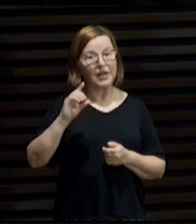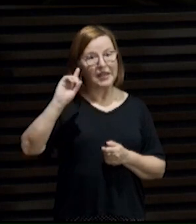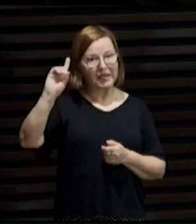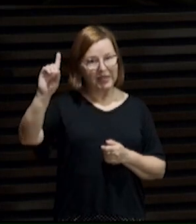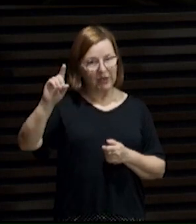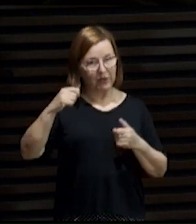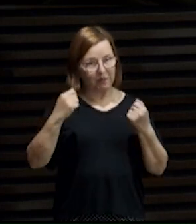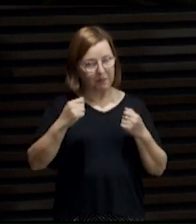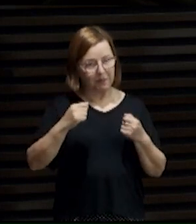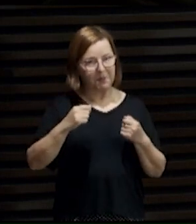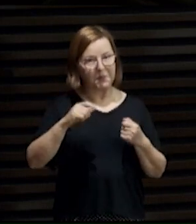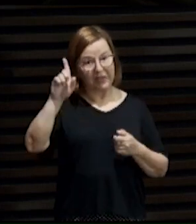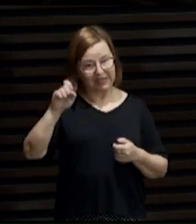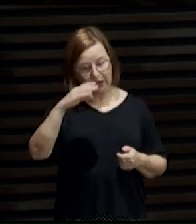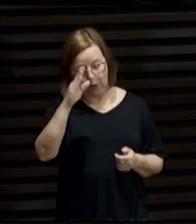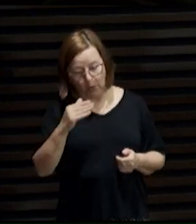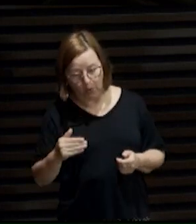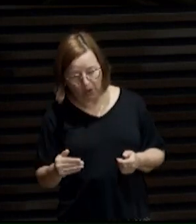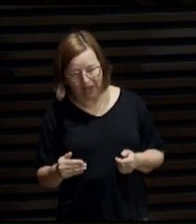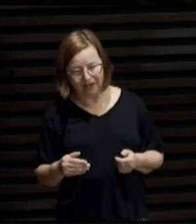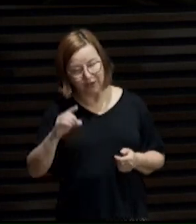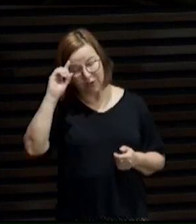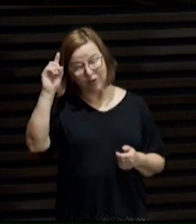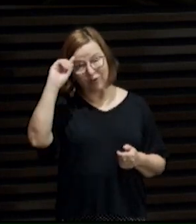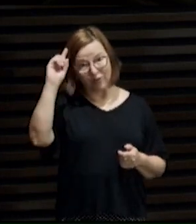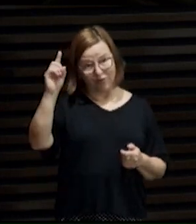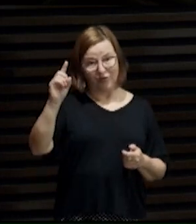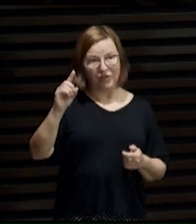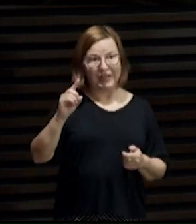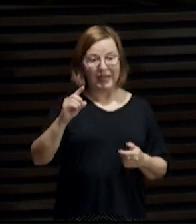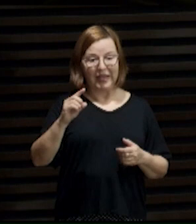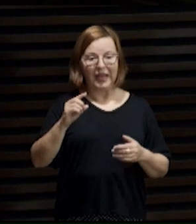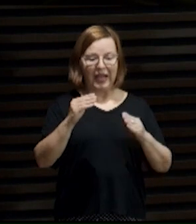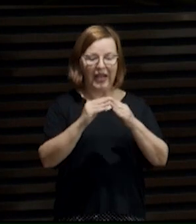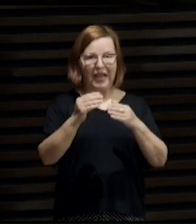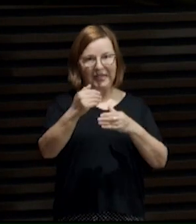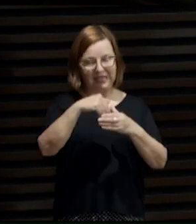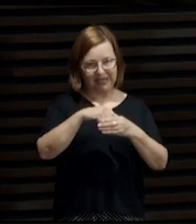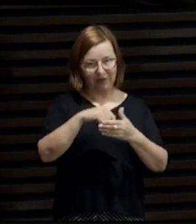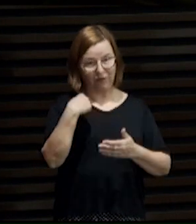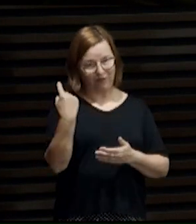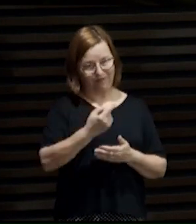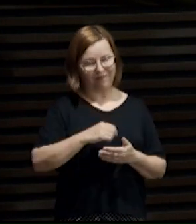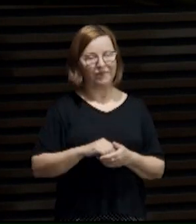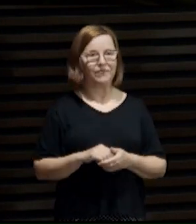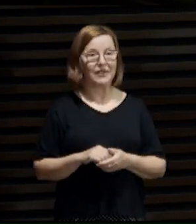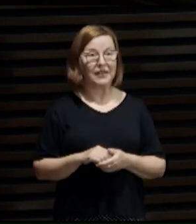todos os dias da nossa vida dentro da nossa casa. E se não há culto doméstico, não há vida piedosa.